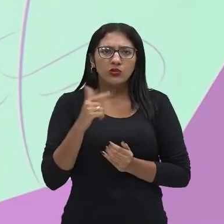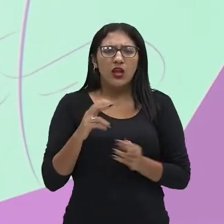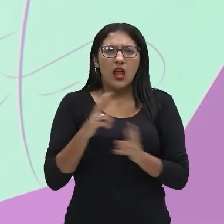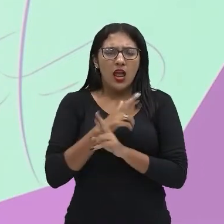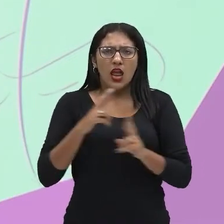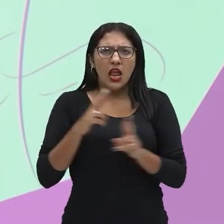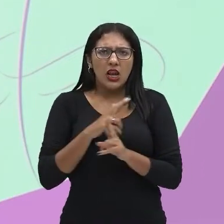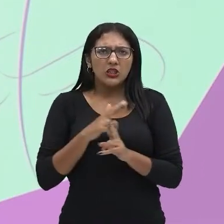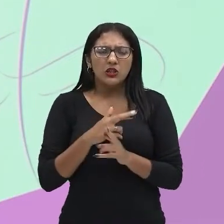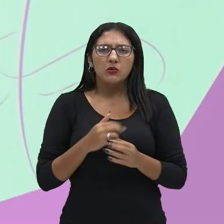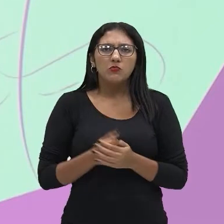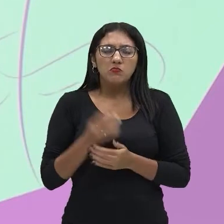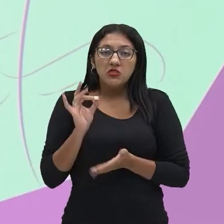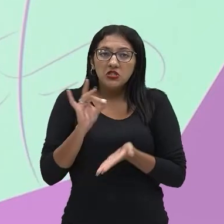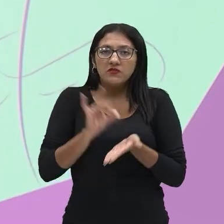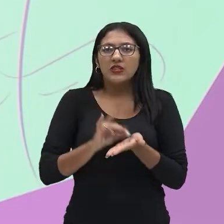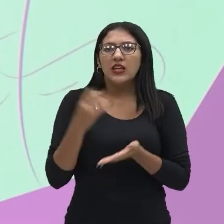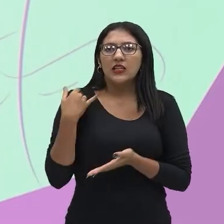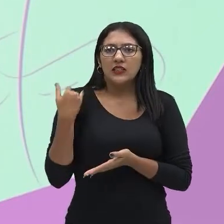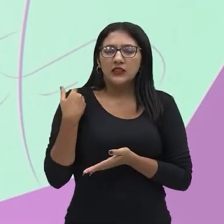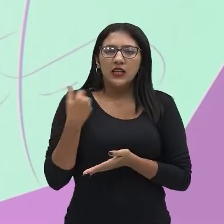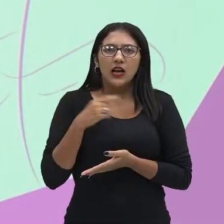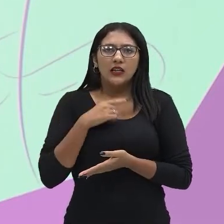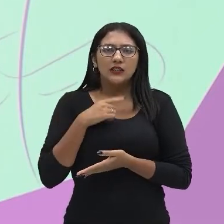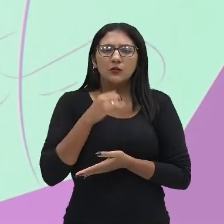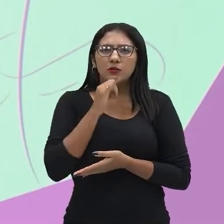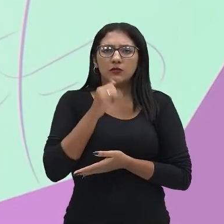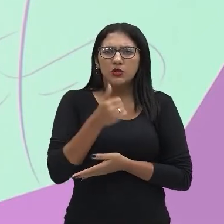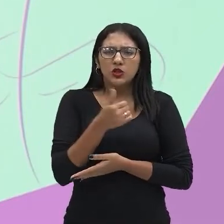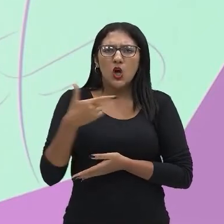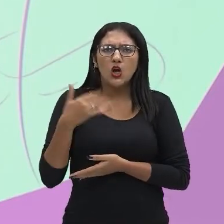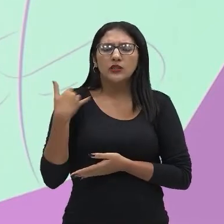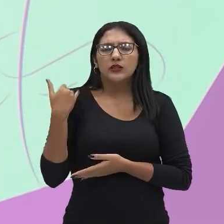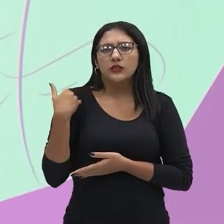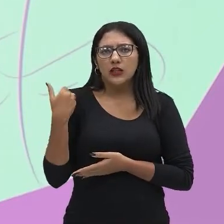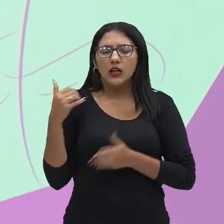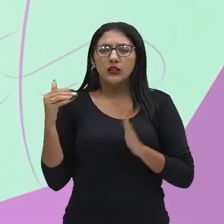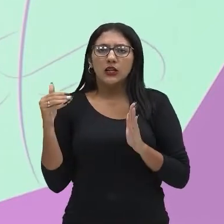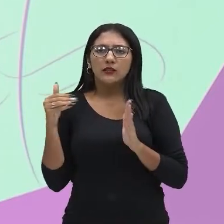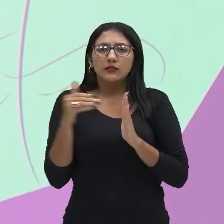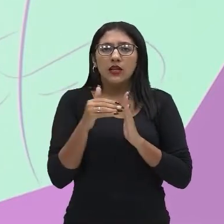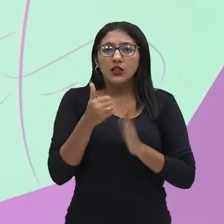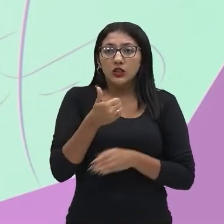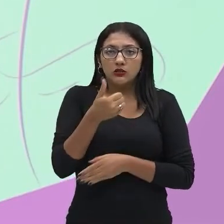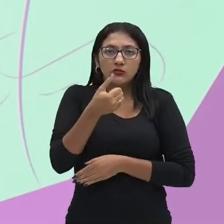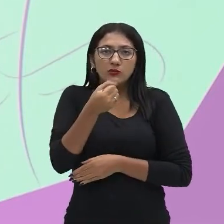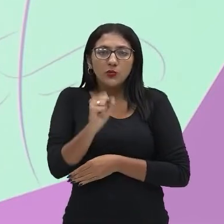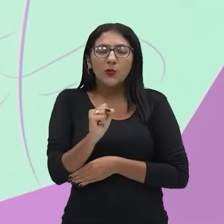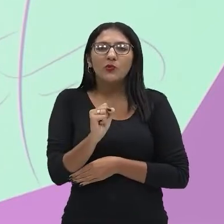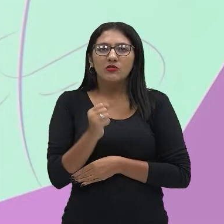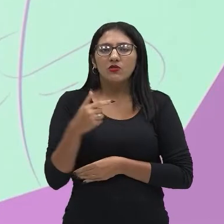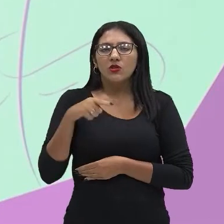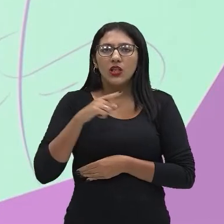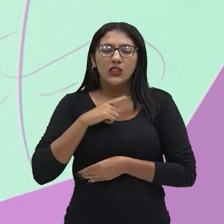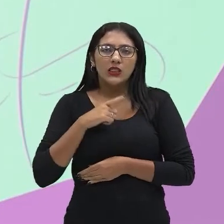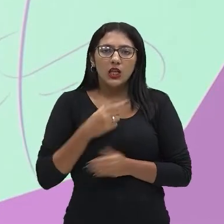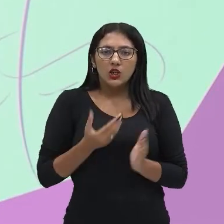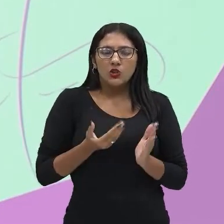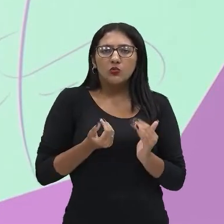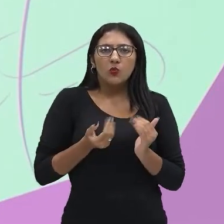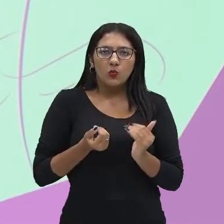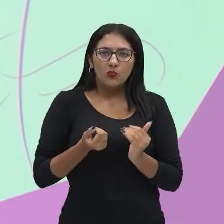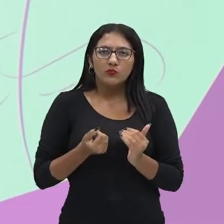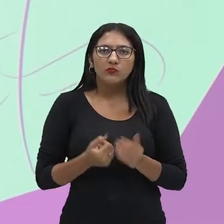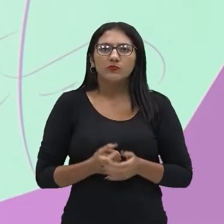A adolescência é quando a gente completa 12 anos. Dos 12 aos 18 anos é a adolescência.